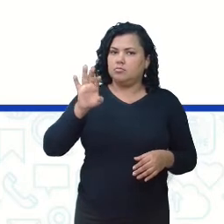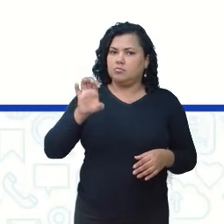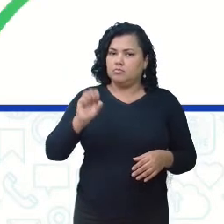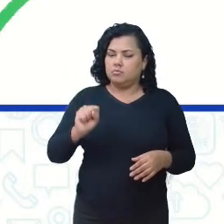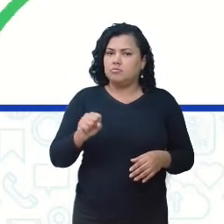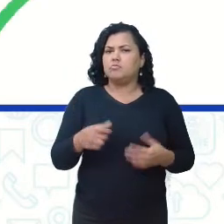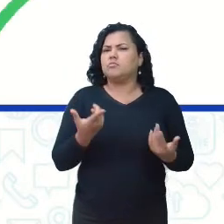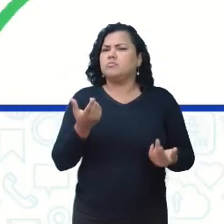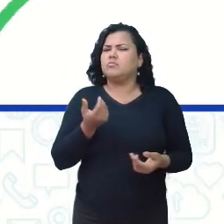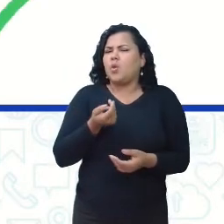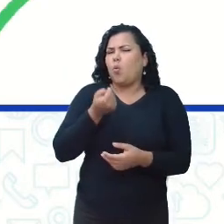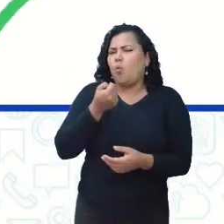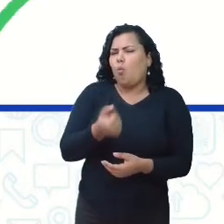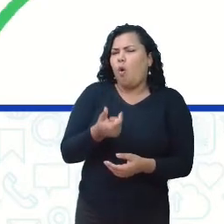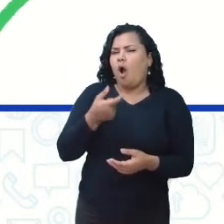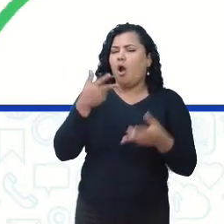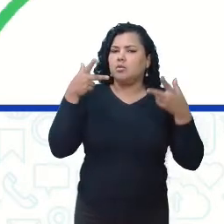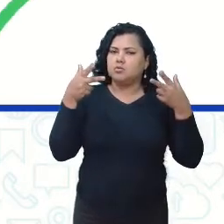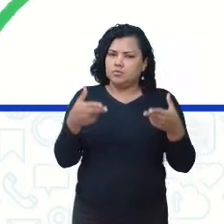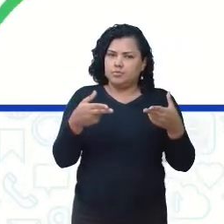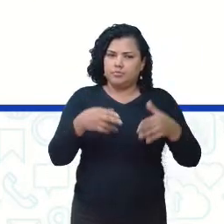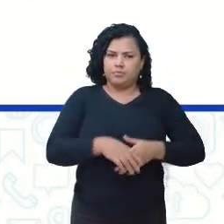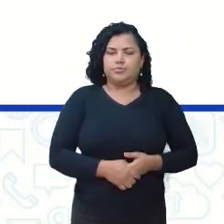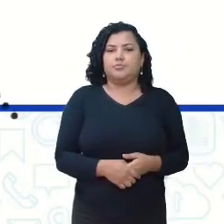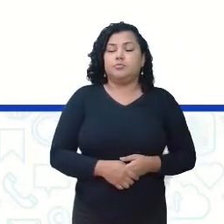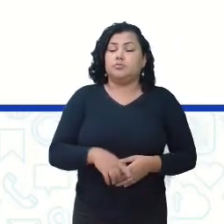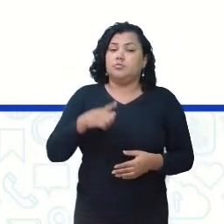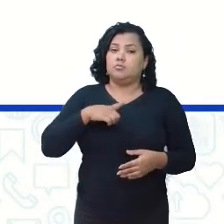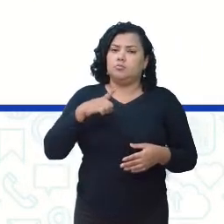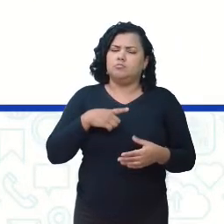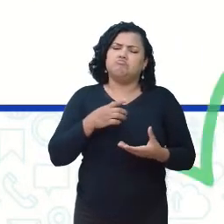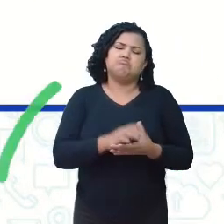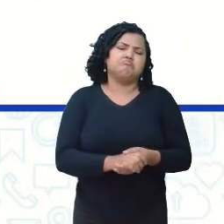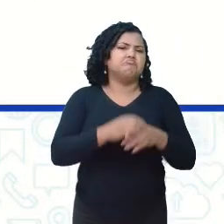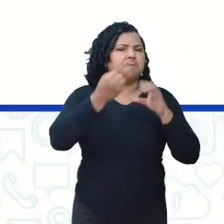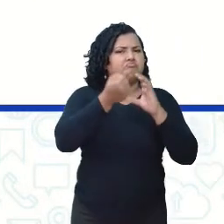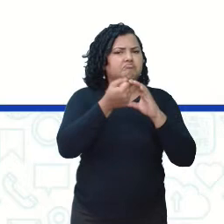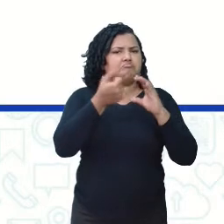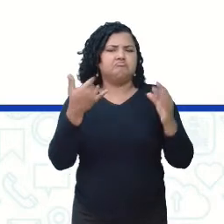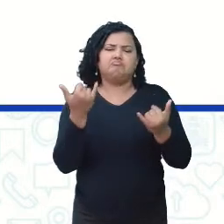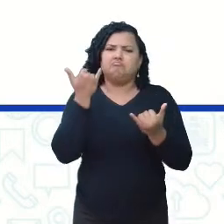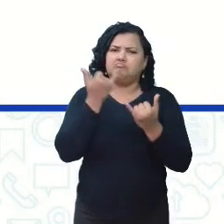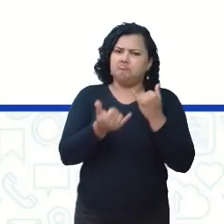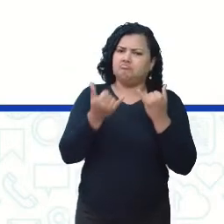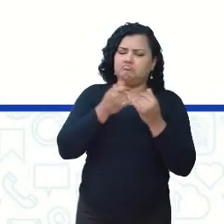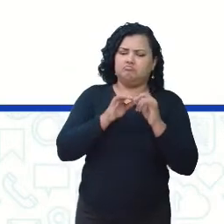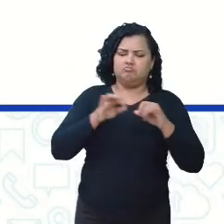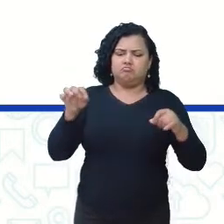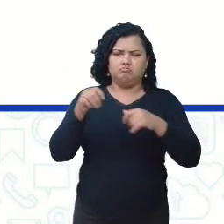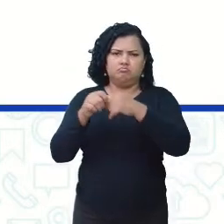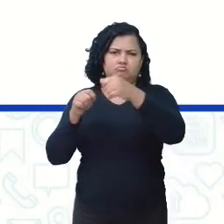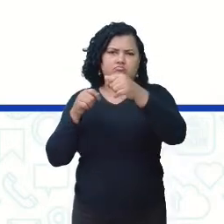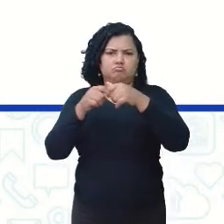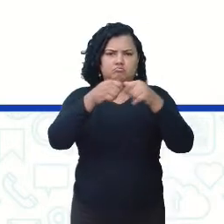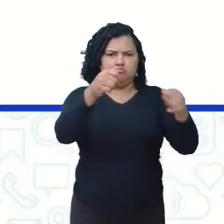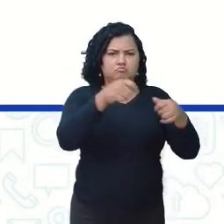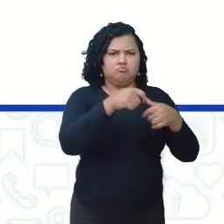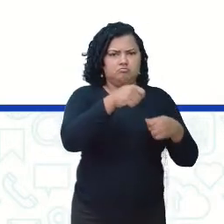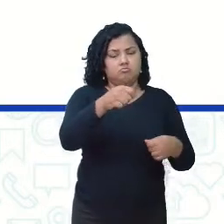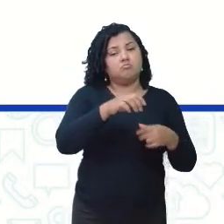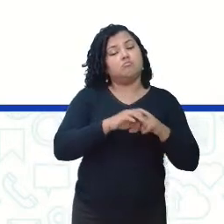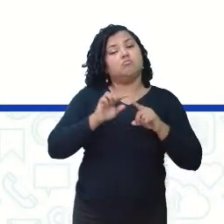coisas quase iguais, ou seja, tem a mesma natureza, tem as mesmas medidas, mas ocupam